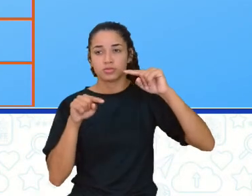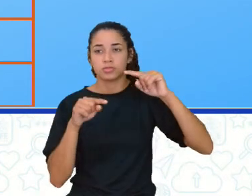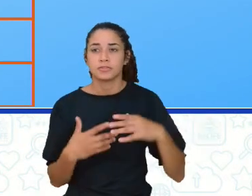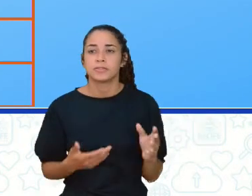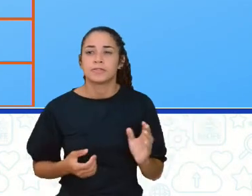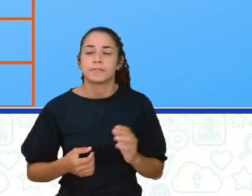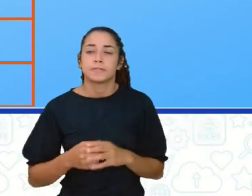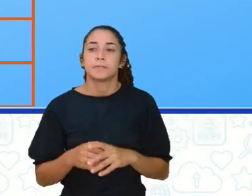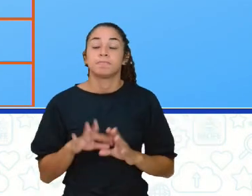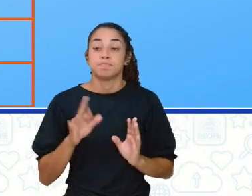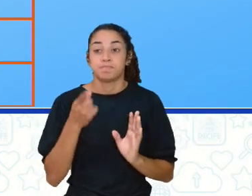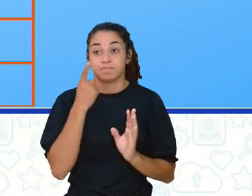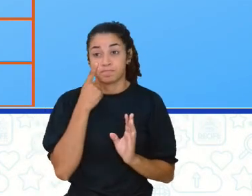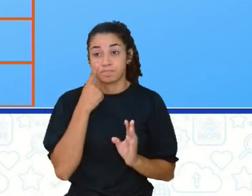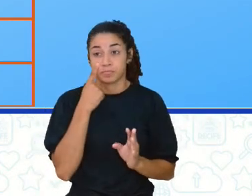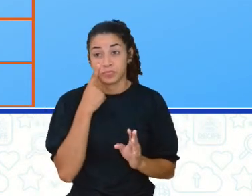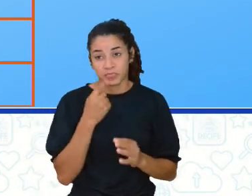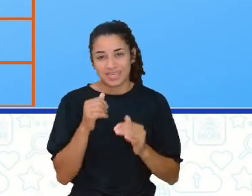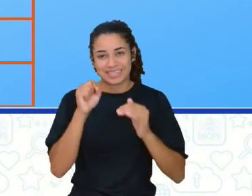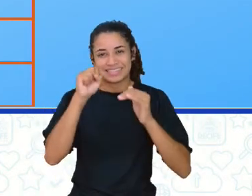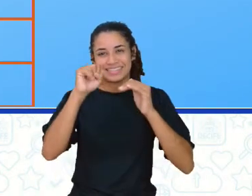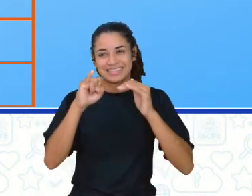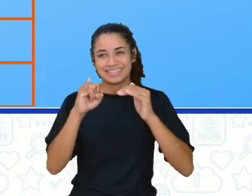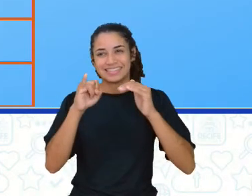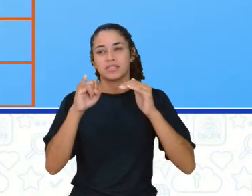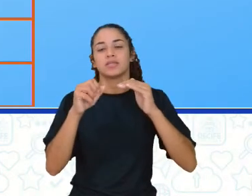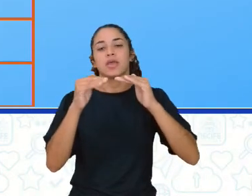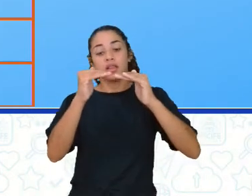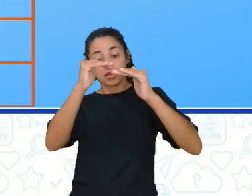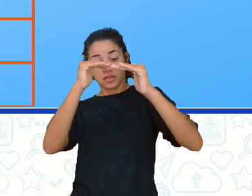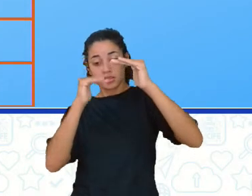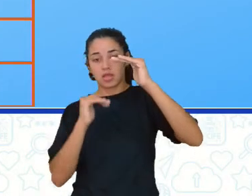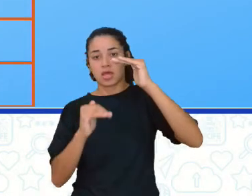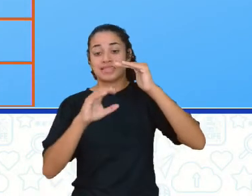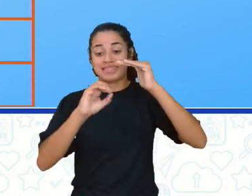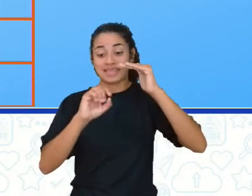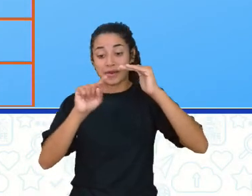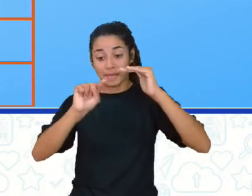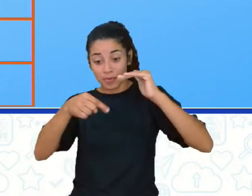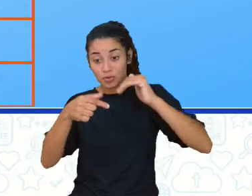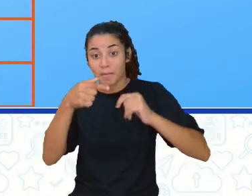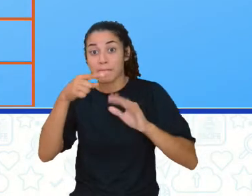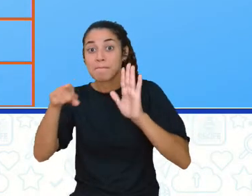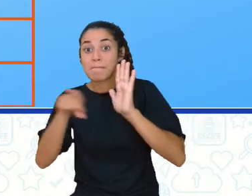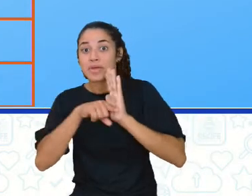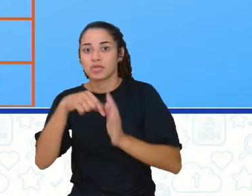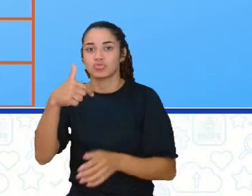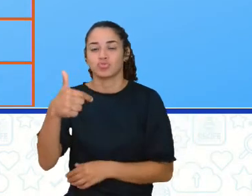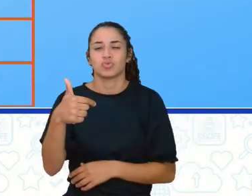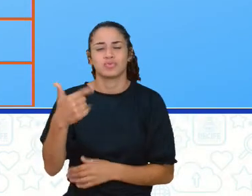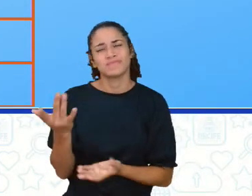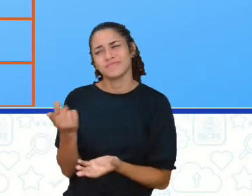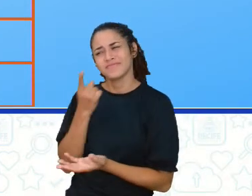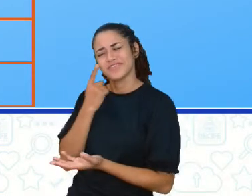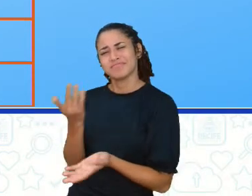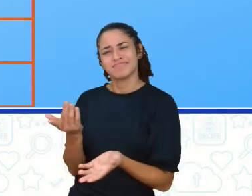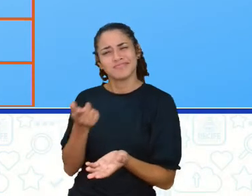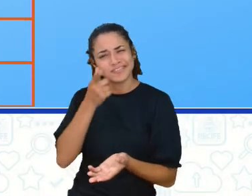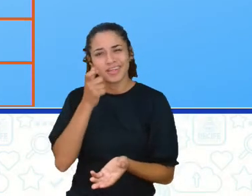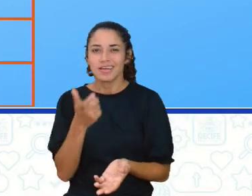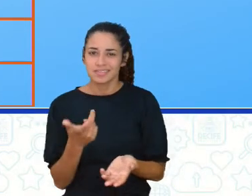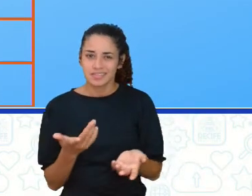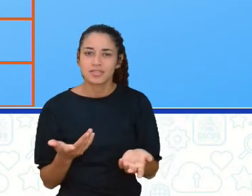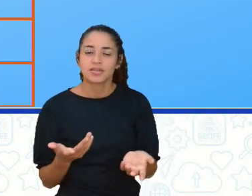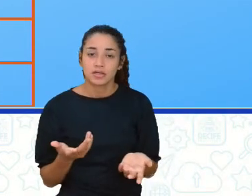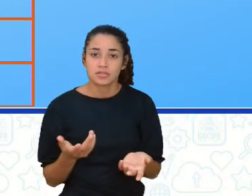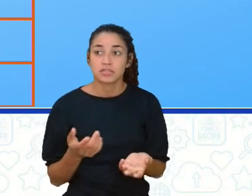Se eu desço, eu tenho 1, 2. Eu tenho 0 e menos 2. Olha, Marta. Interessante. Que curioso.